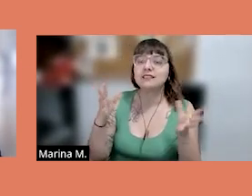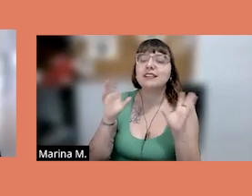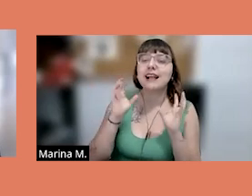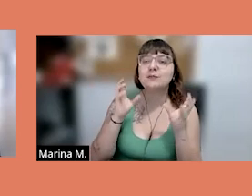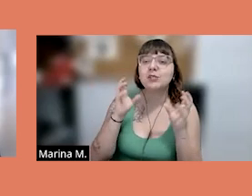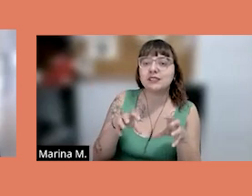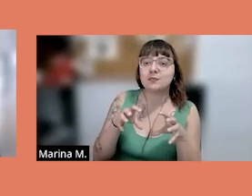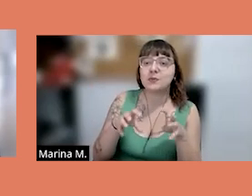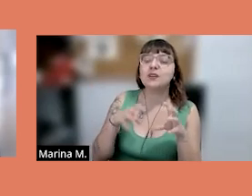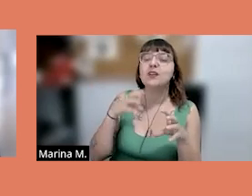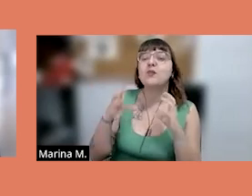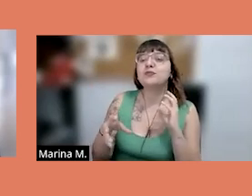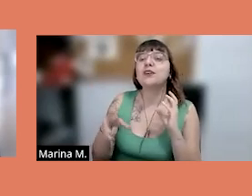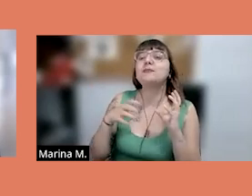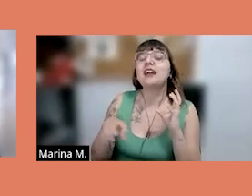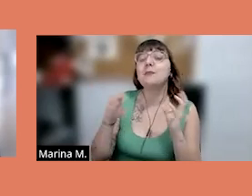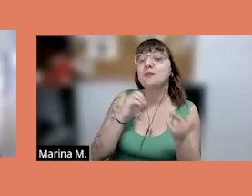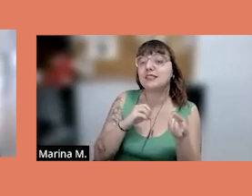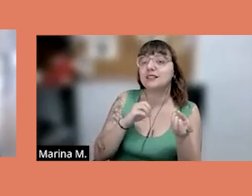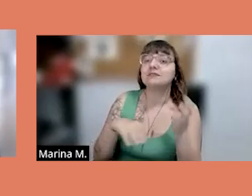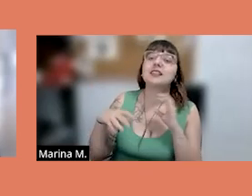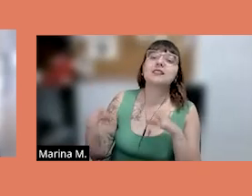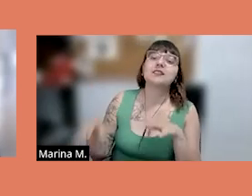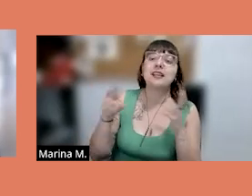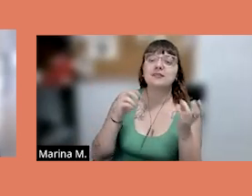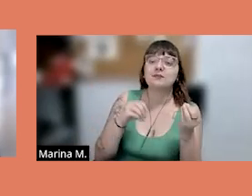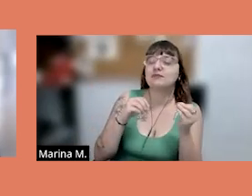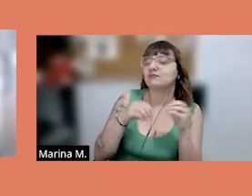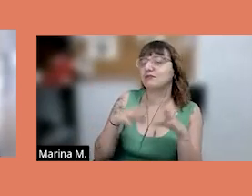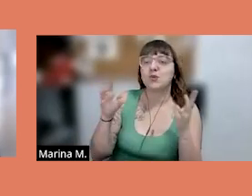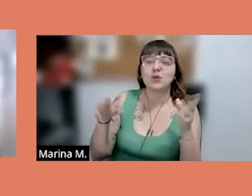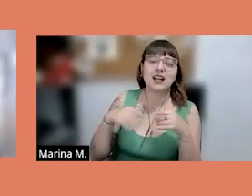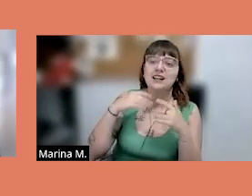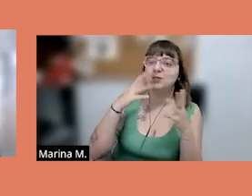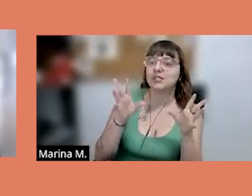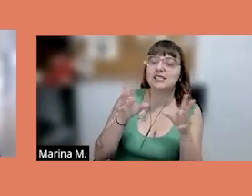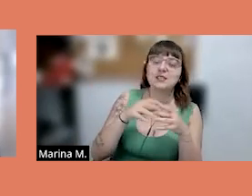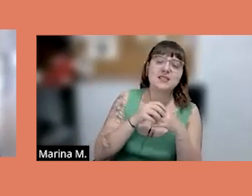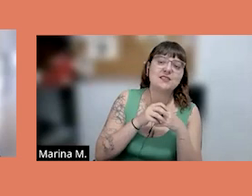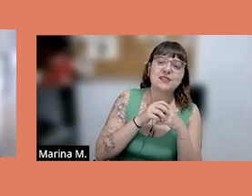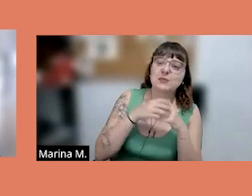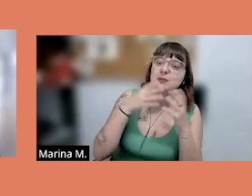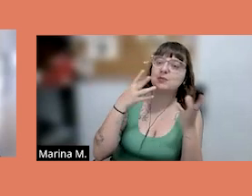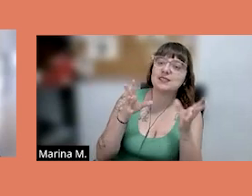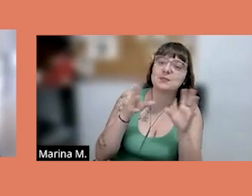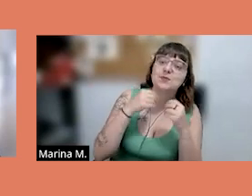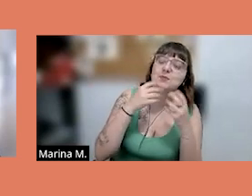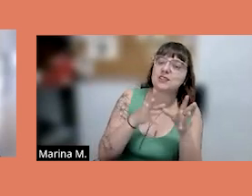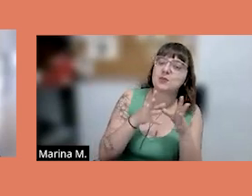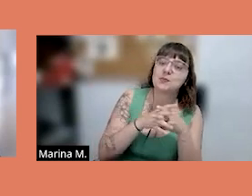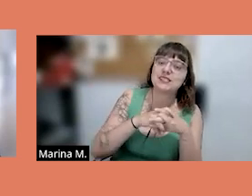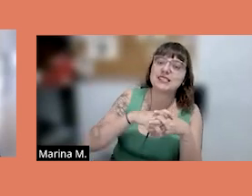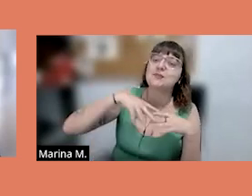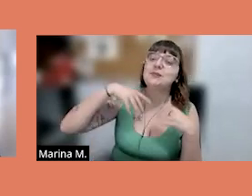colorir cada município conforme a população. Vou colocar cores específicas para municípios com